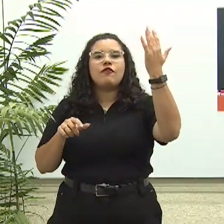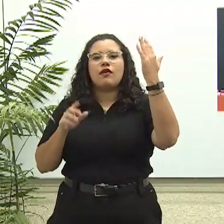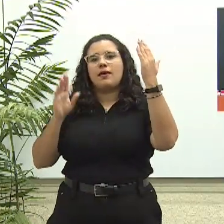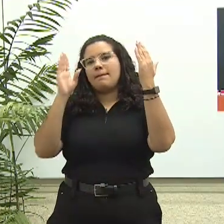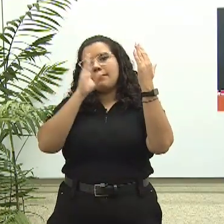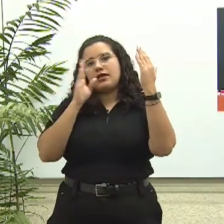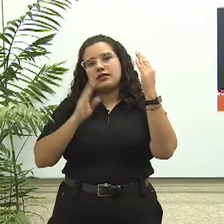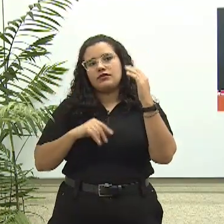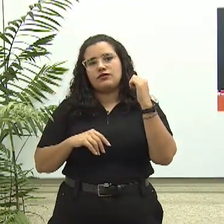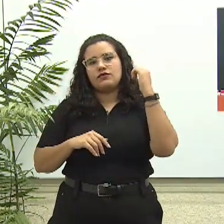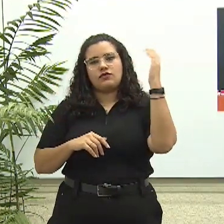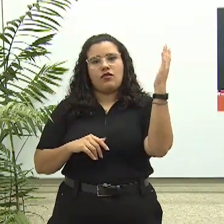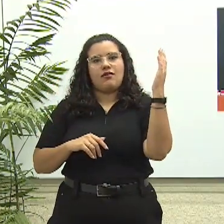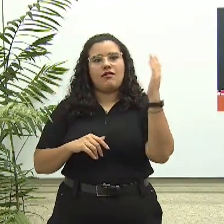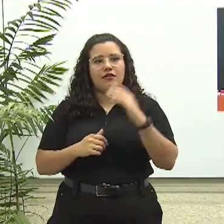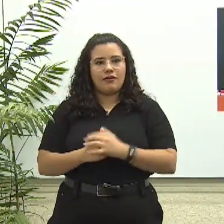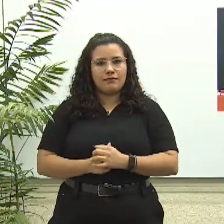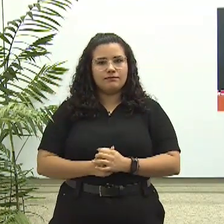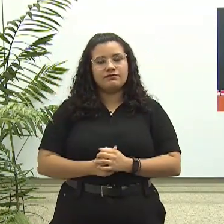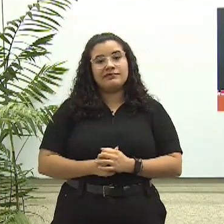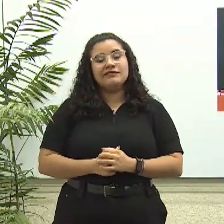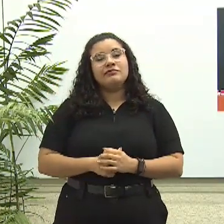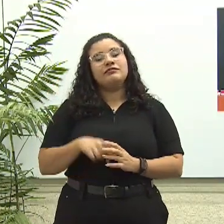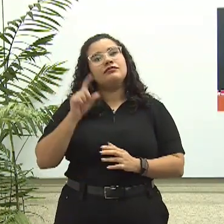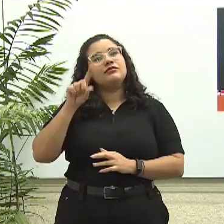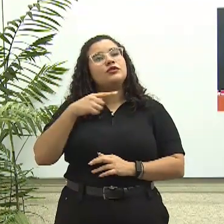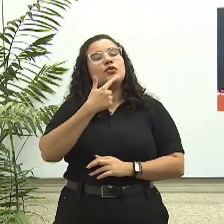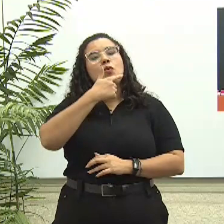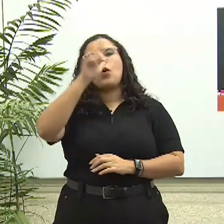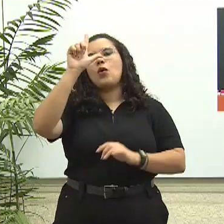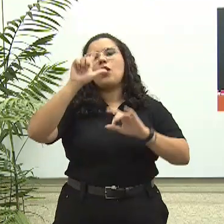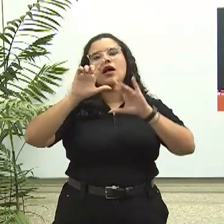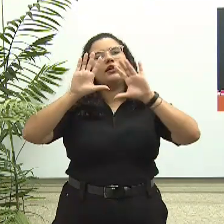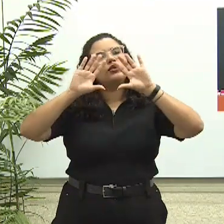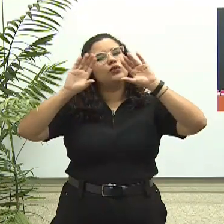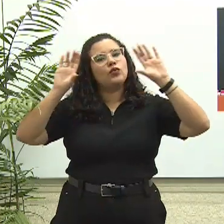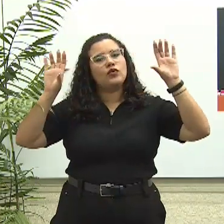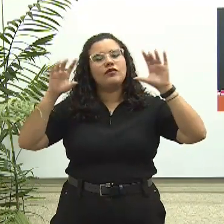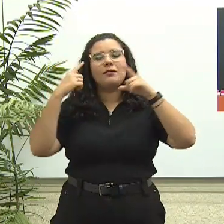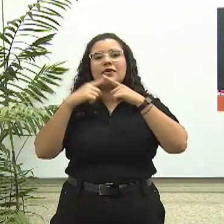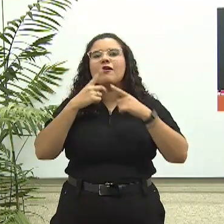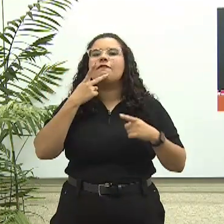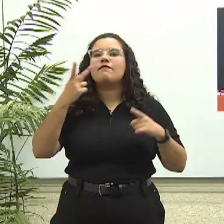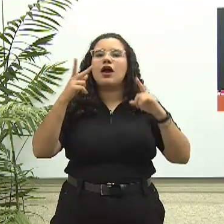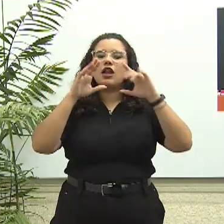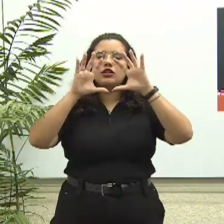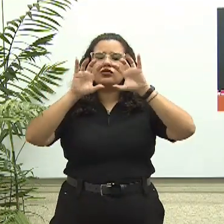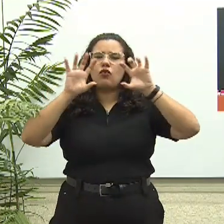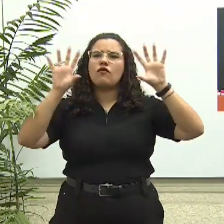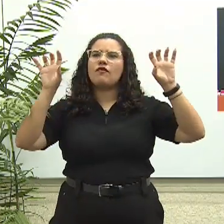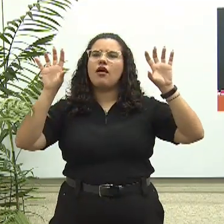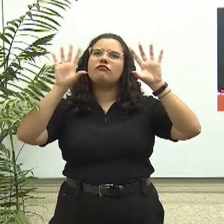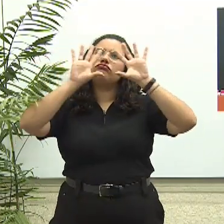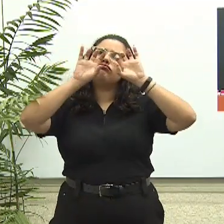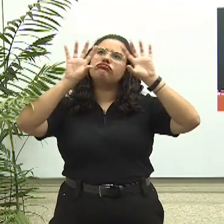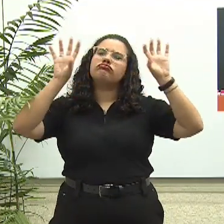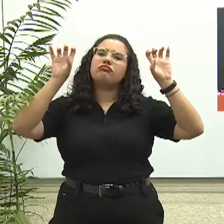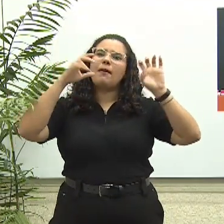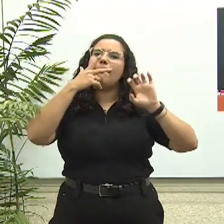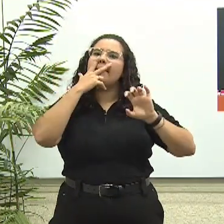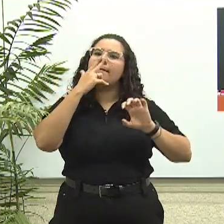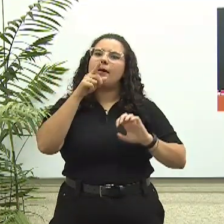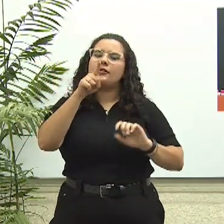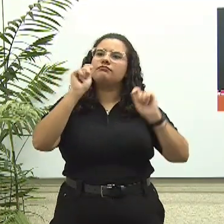nossa jurisdição em outra nuvem porque quando você fala nuvem no começo você